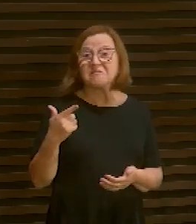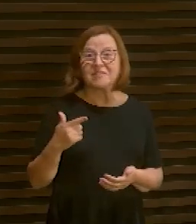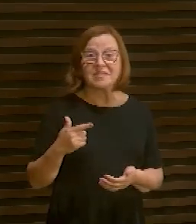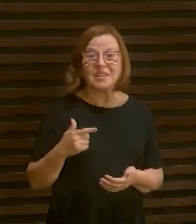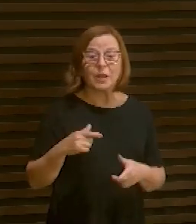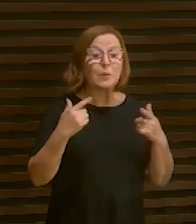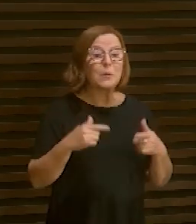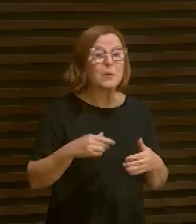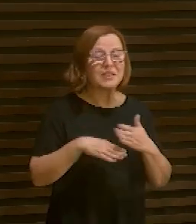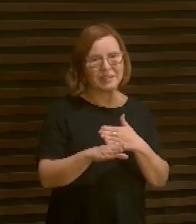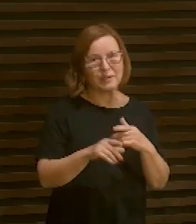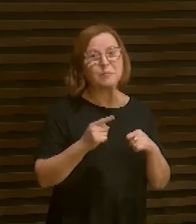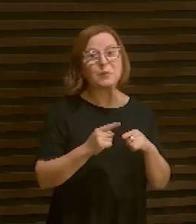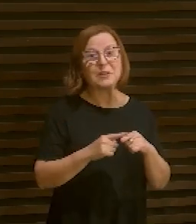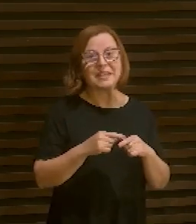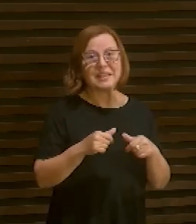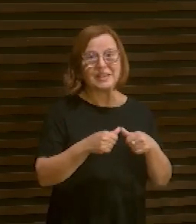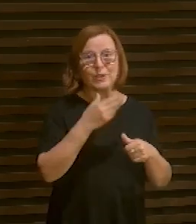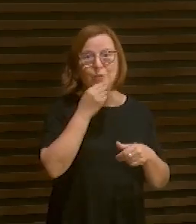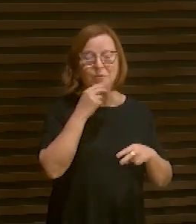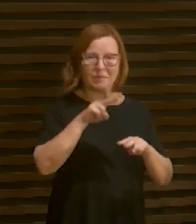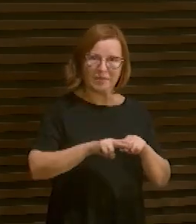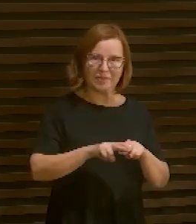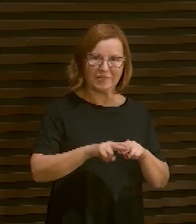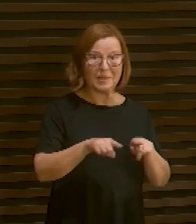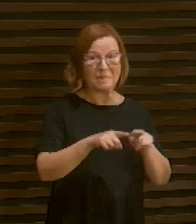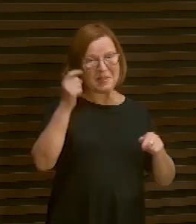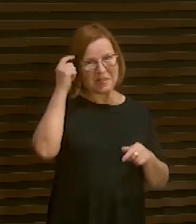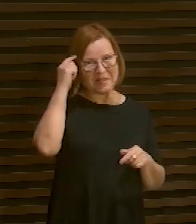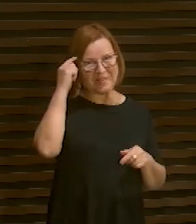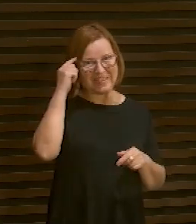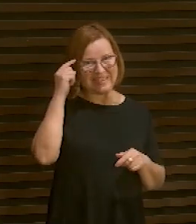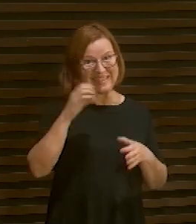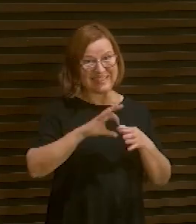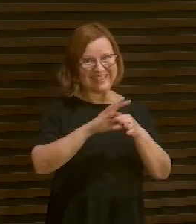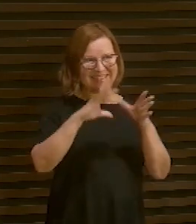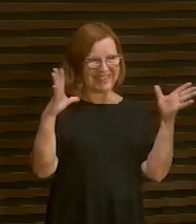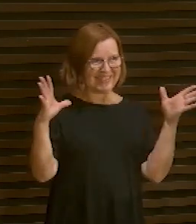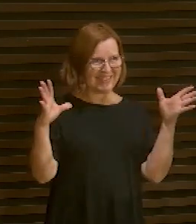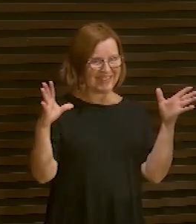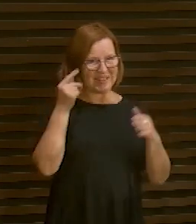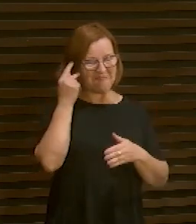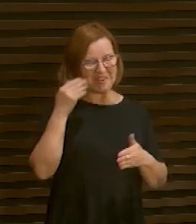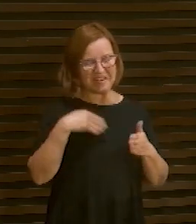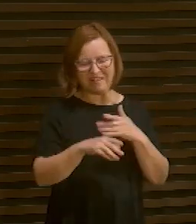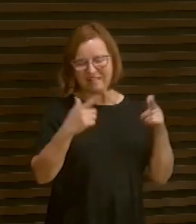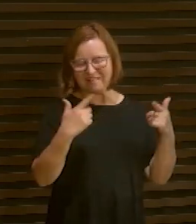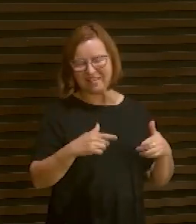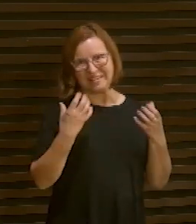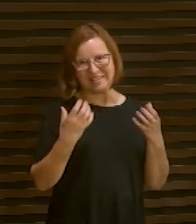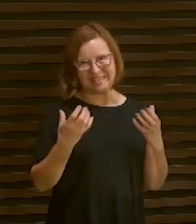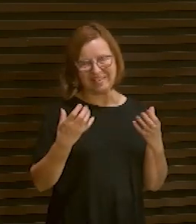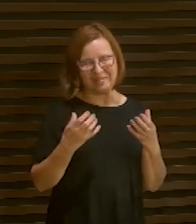pois estava preso, mas a sua mente era livre para ir onde